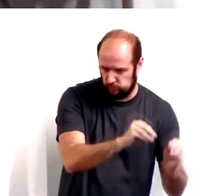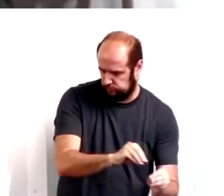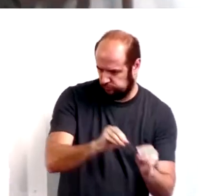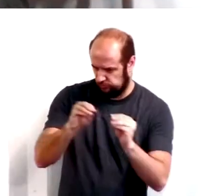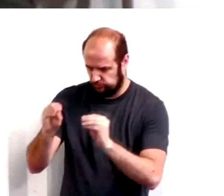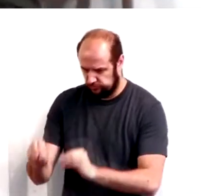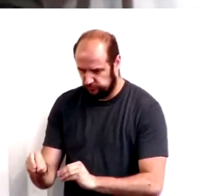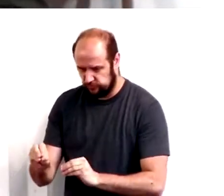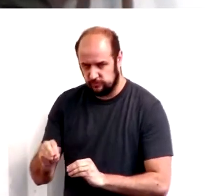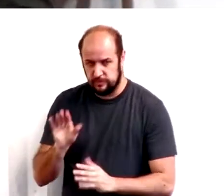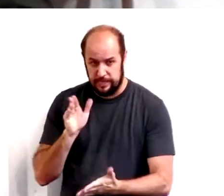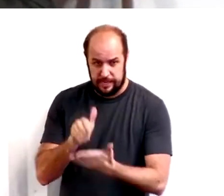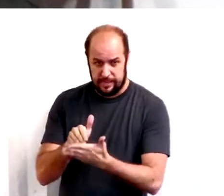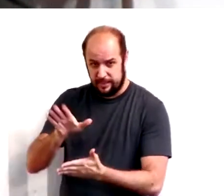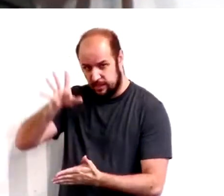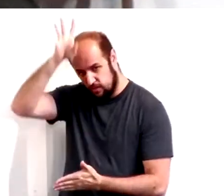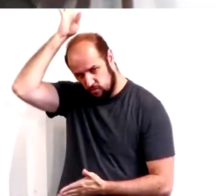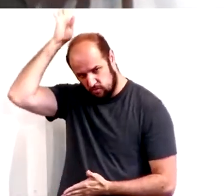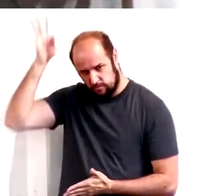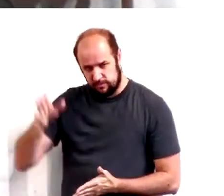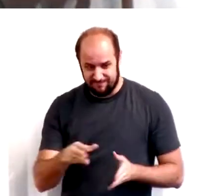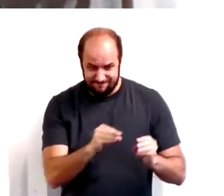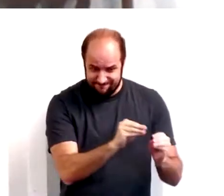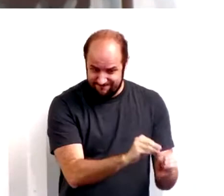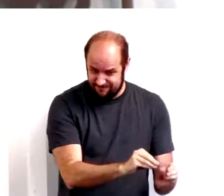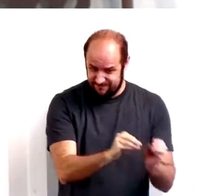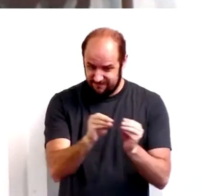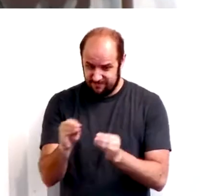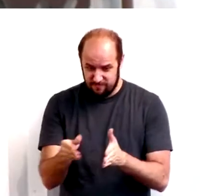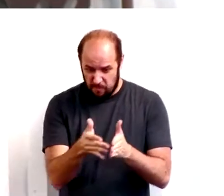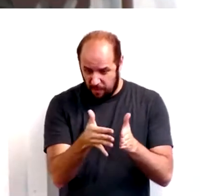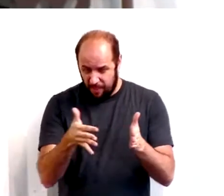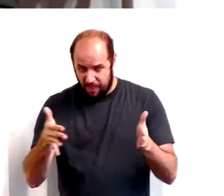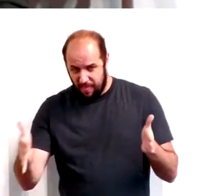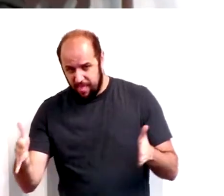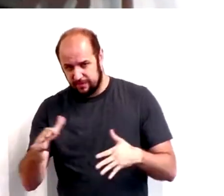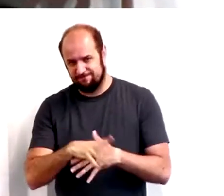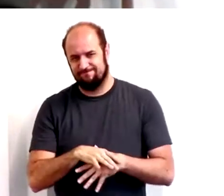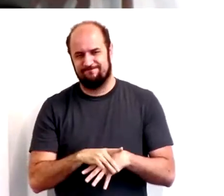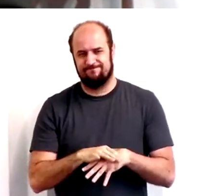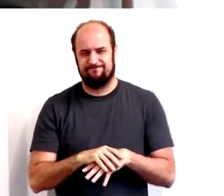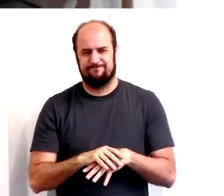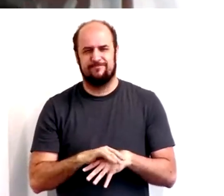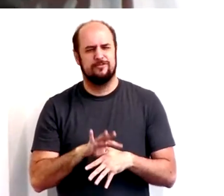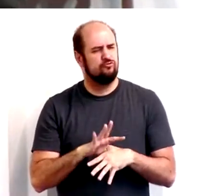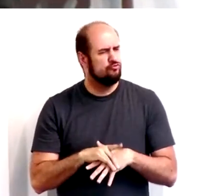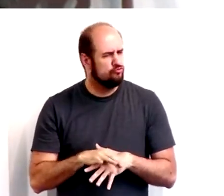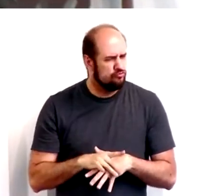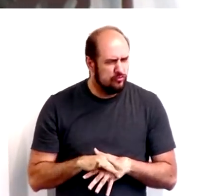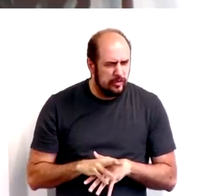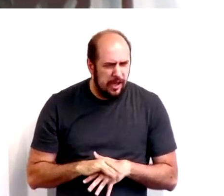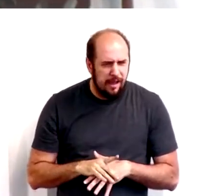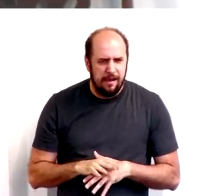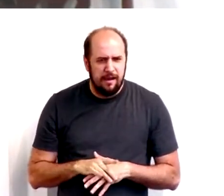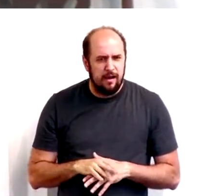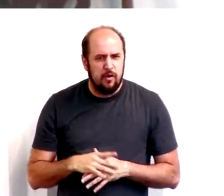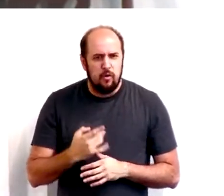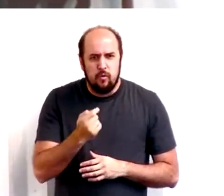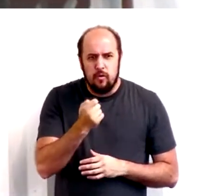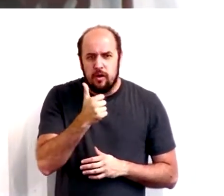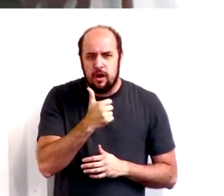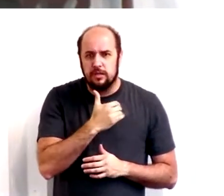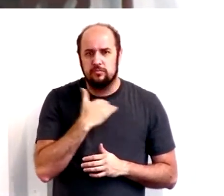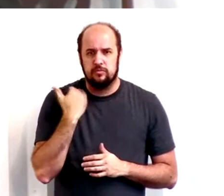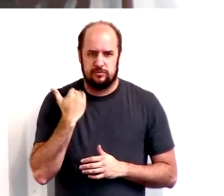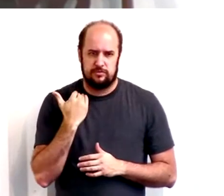provavelmente ali, na sua caminhada, ele adoeceu. E ele adoeceu ao ponto de já